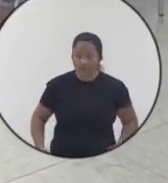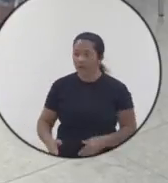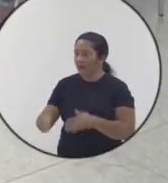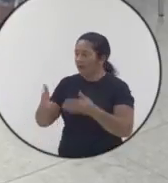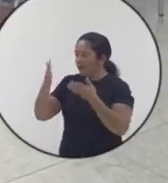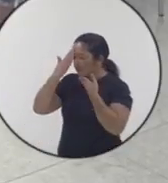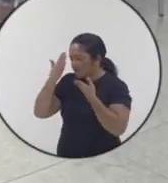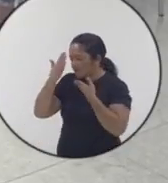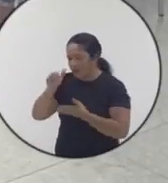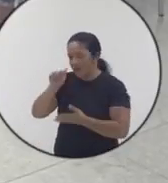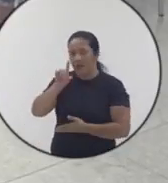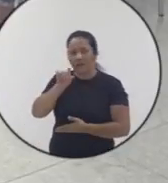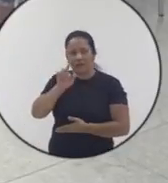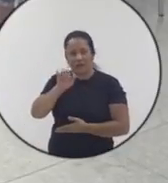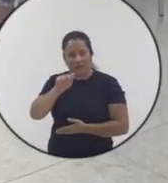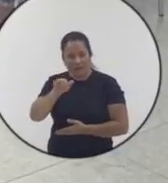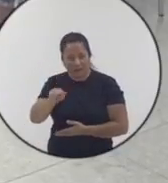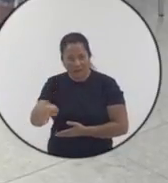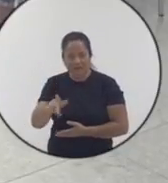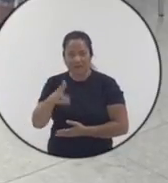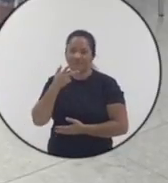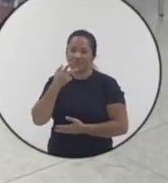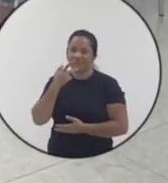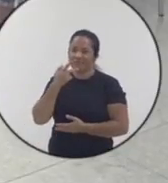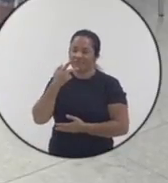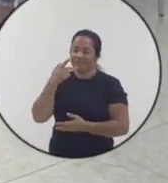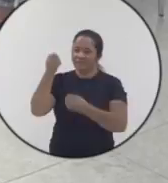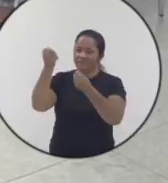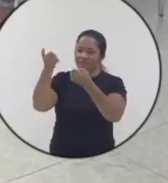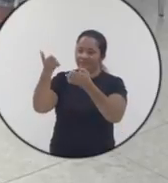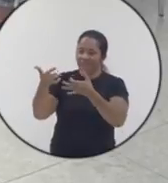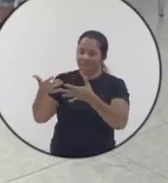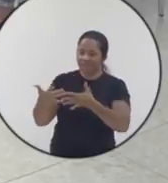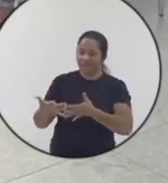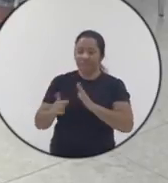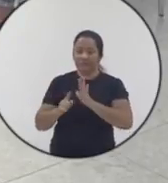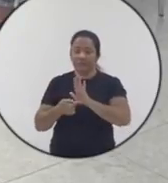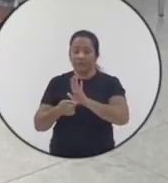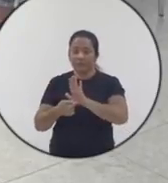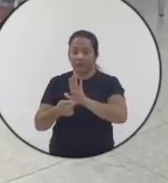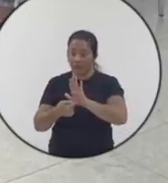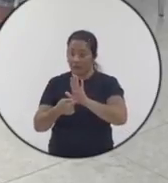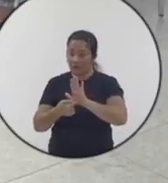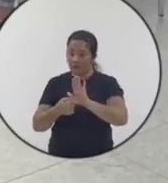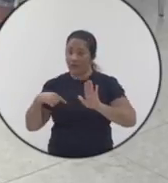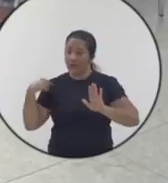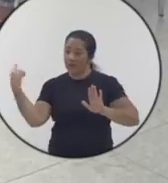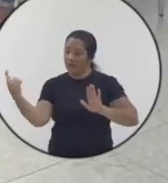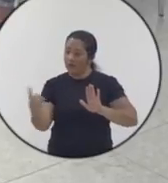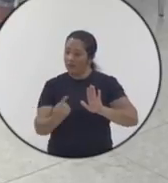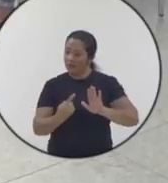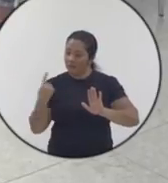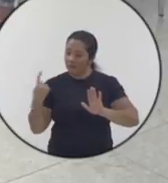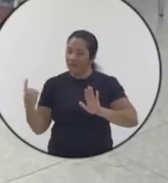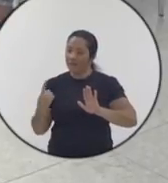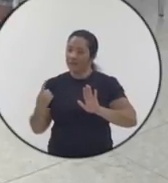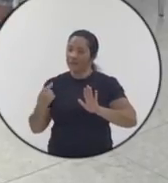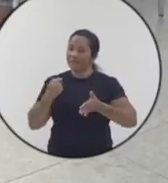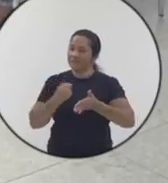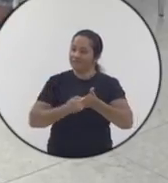Obrigado, Adriana. Sua fala só nos mostra que é esse o caminho que nós